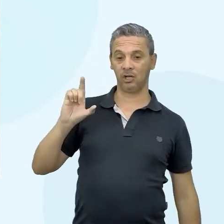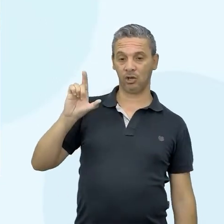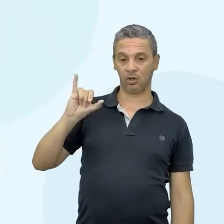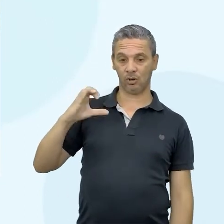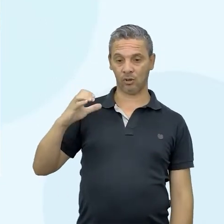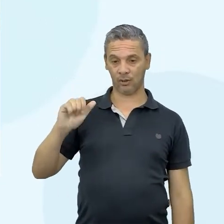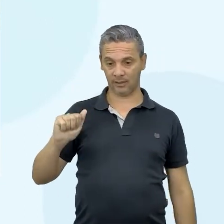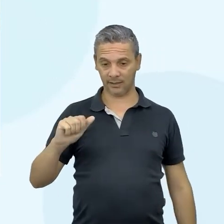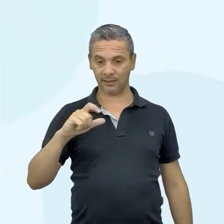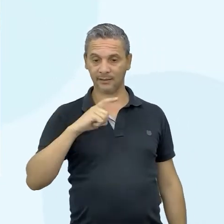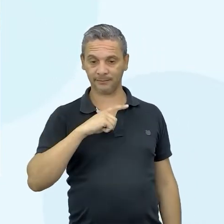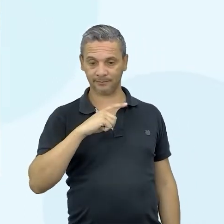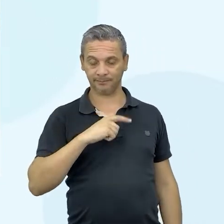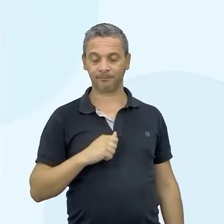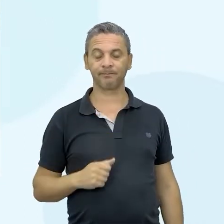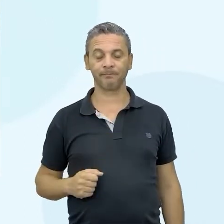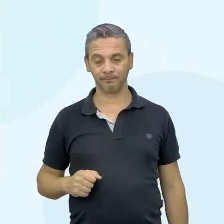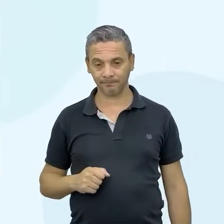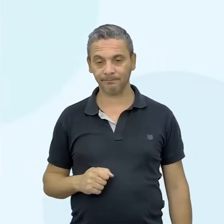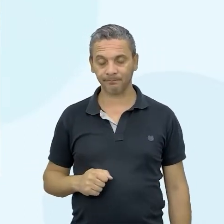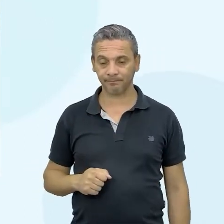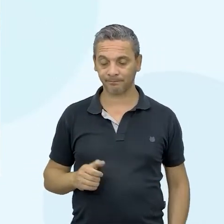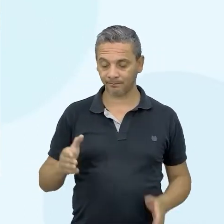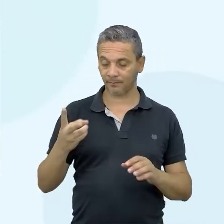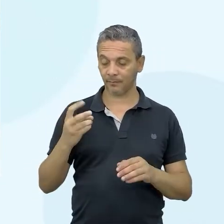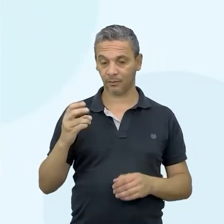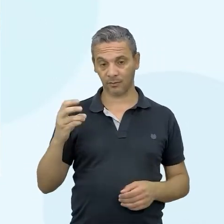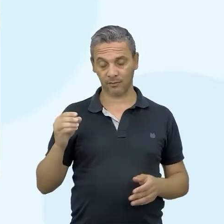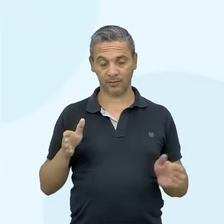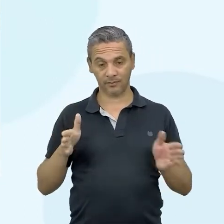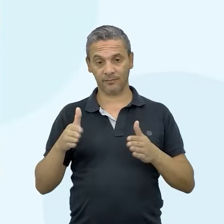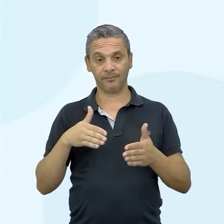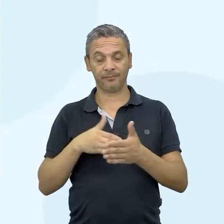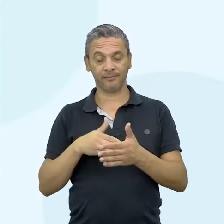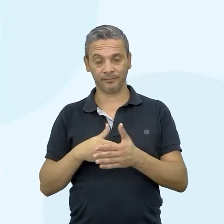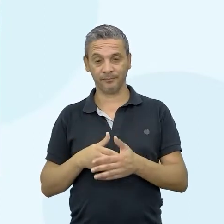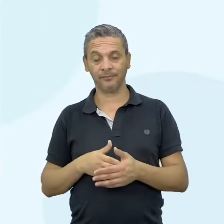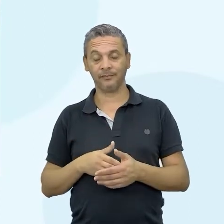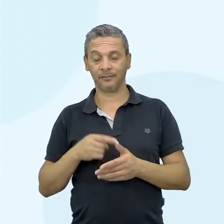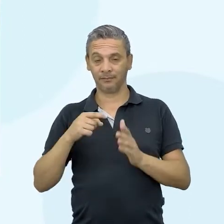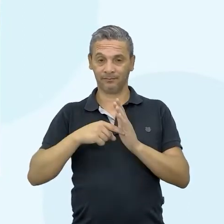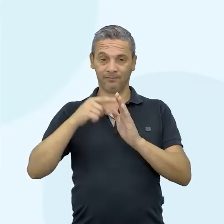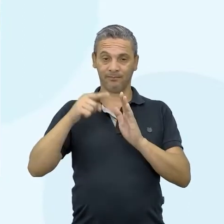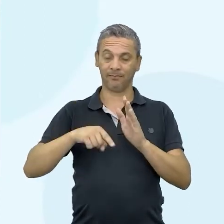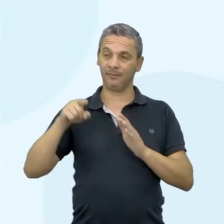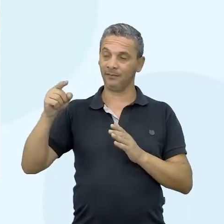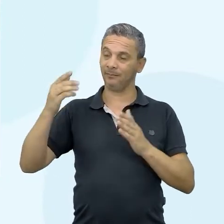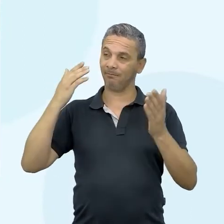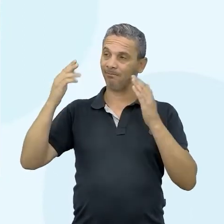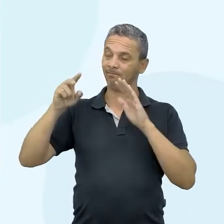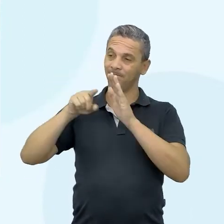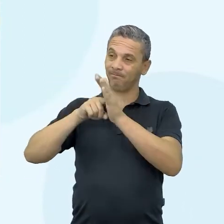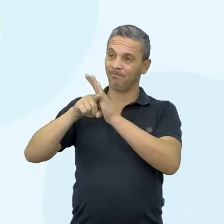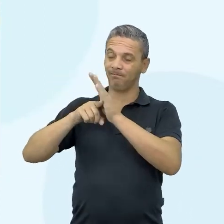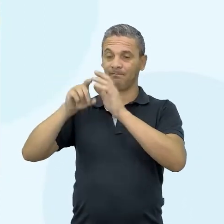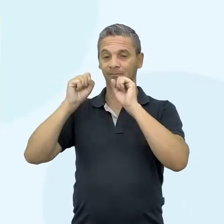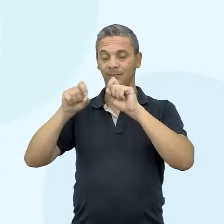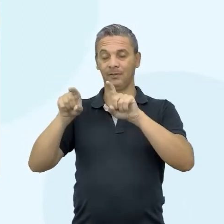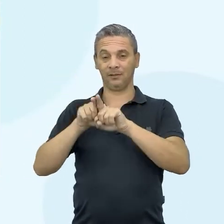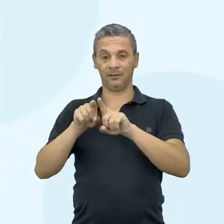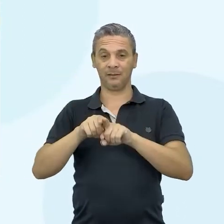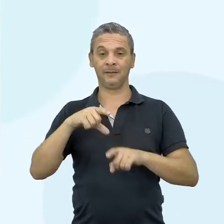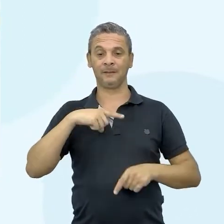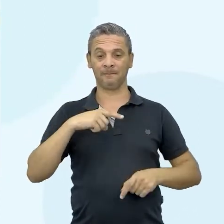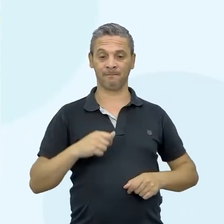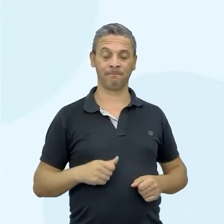viu, a gente não tem aqui no gráfico os anos de 2021 e 2022, mas vocês podem fazer uma curadoria, uma